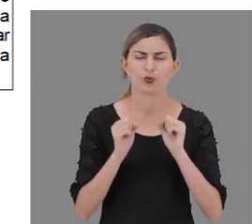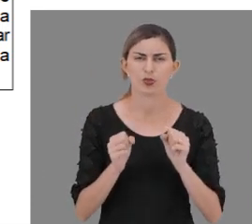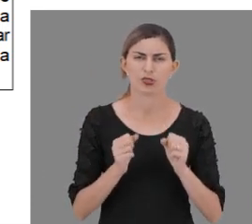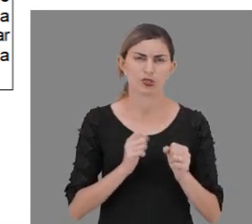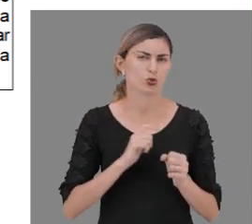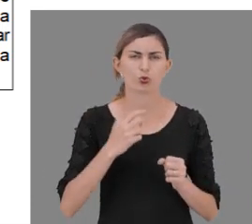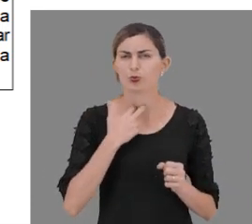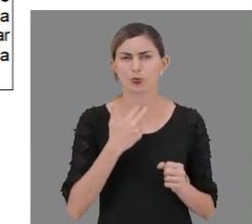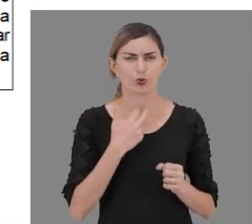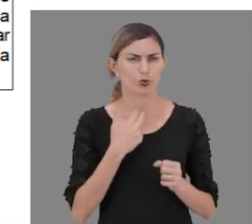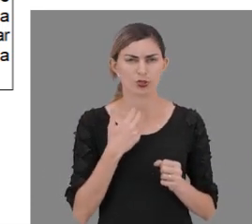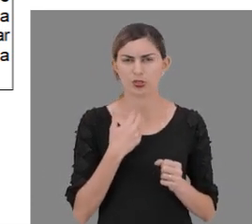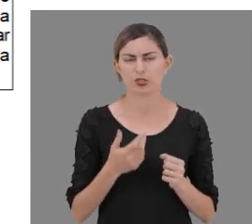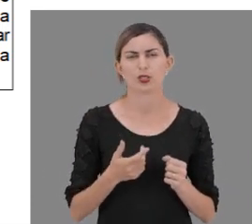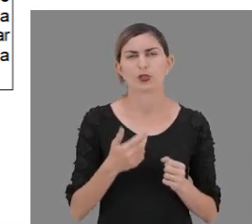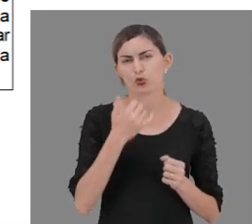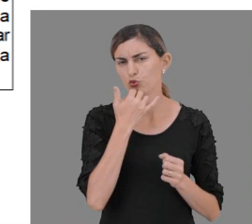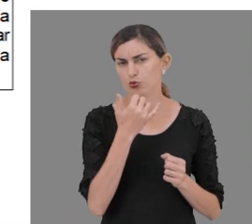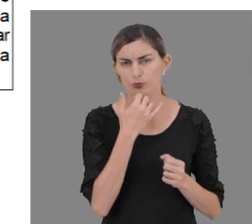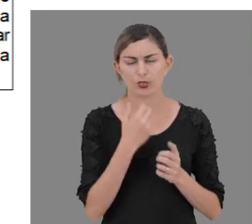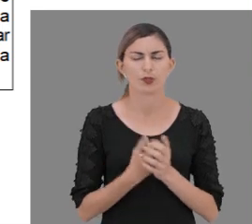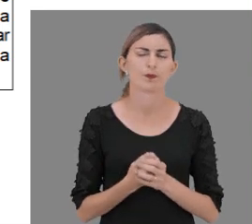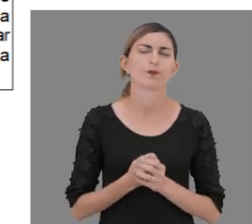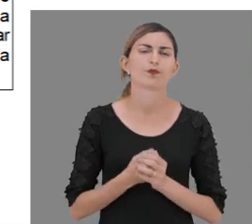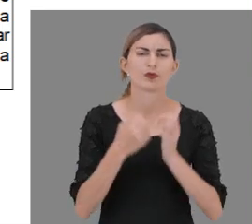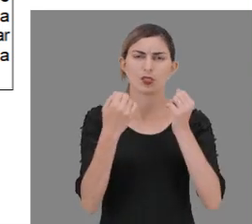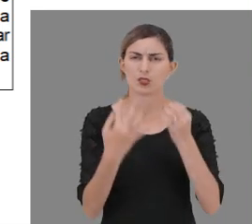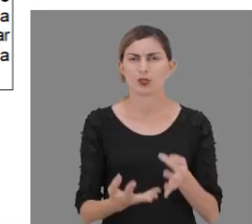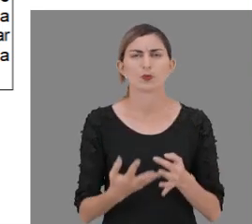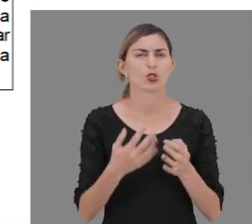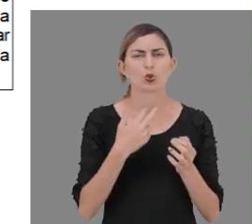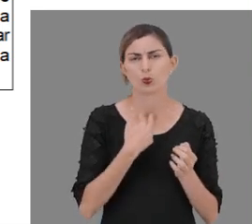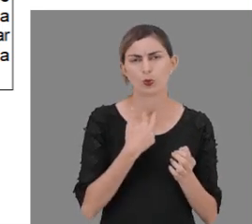que não pode